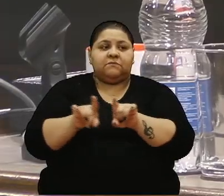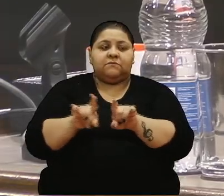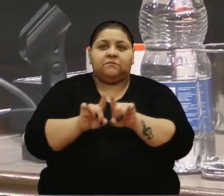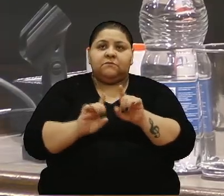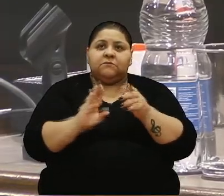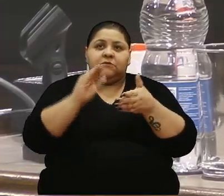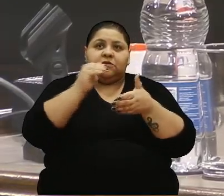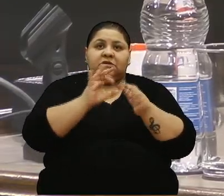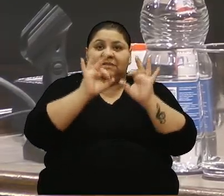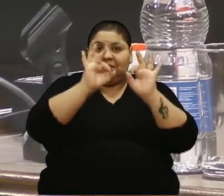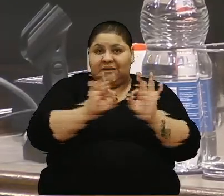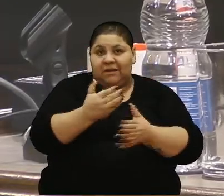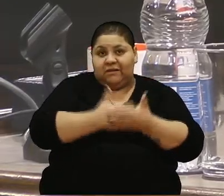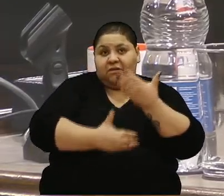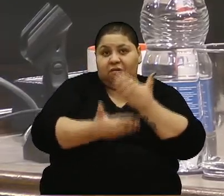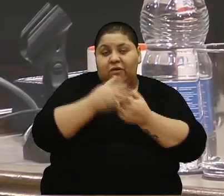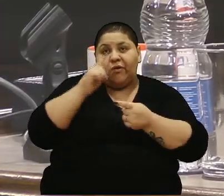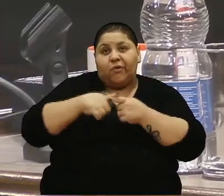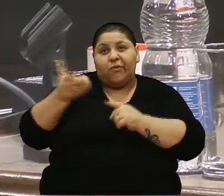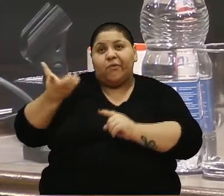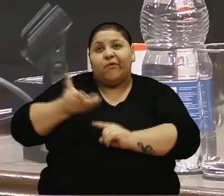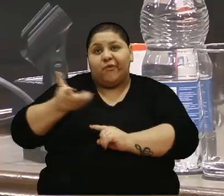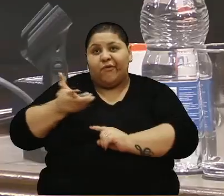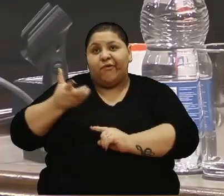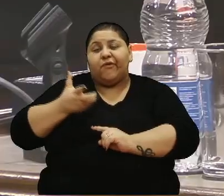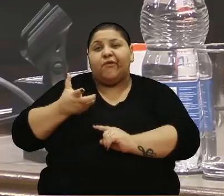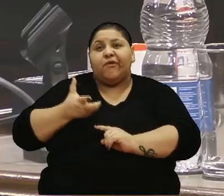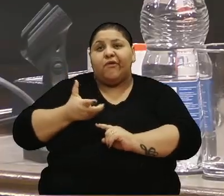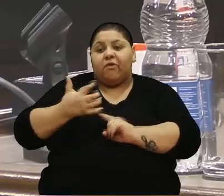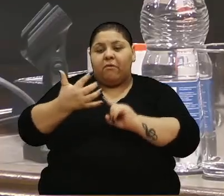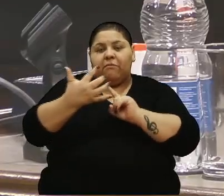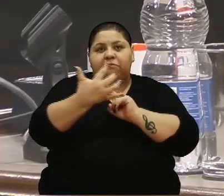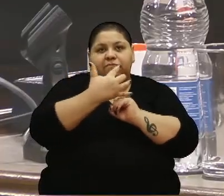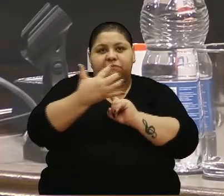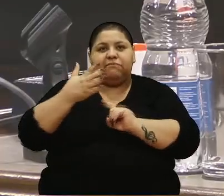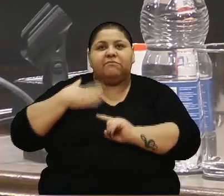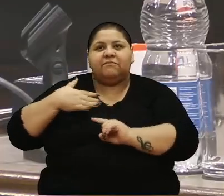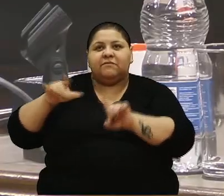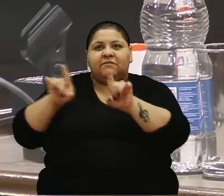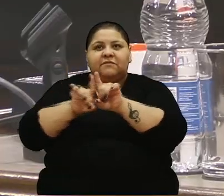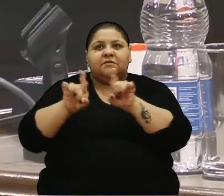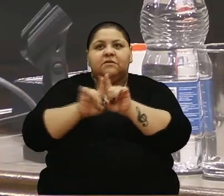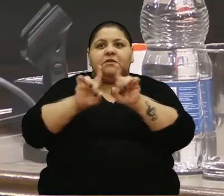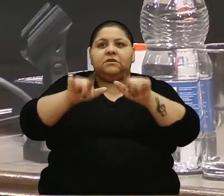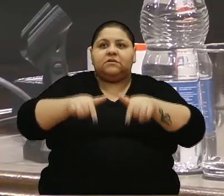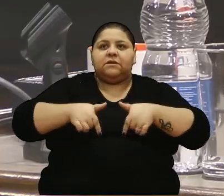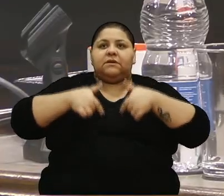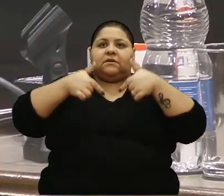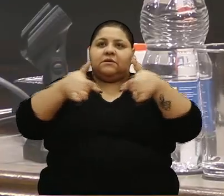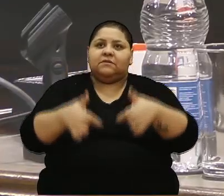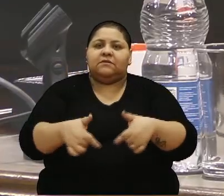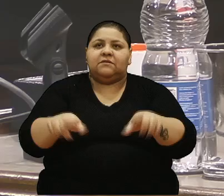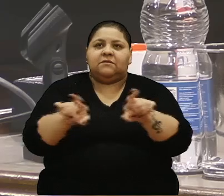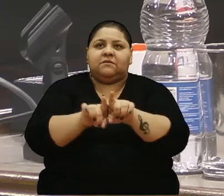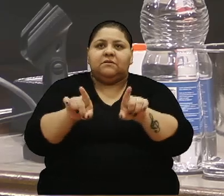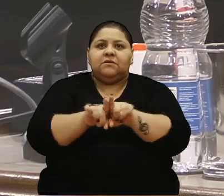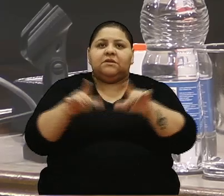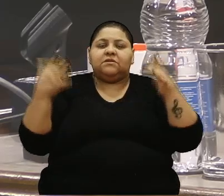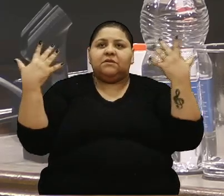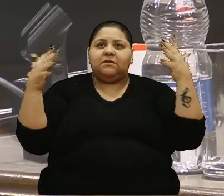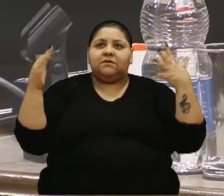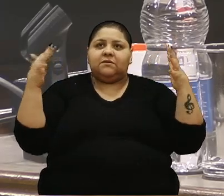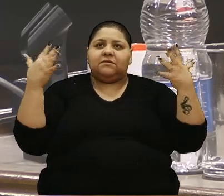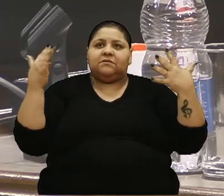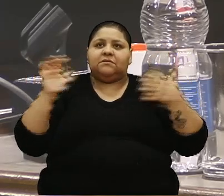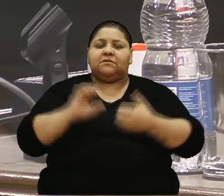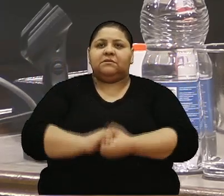certo contigo, porque eu quero que tu seja fonte de inspiração para mim também tomar uma atitude. Então, parabéns,